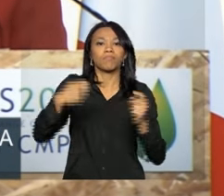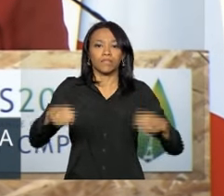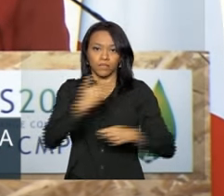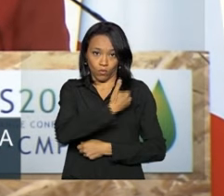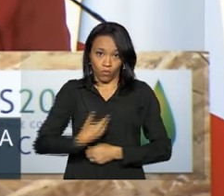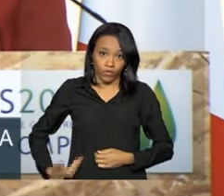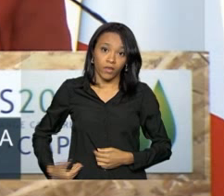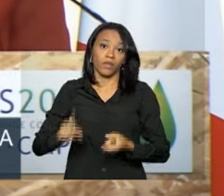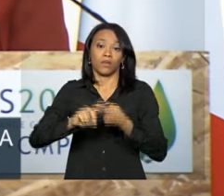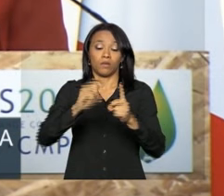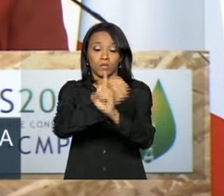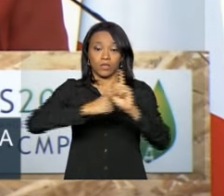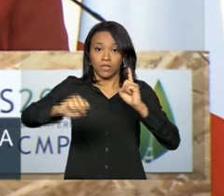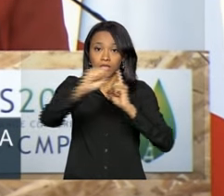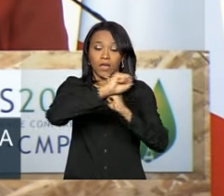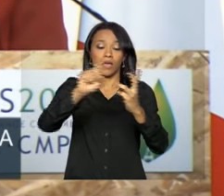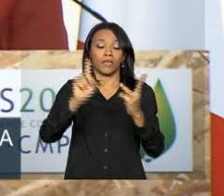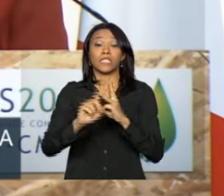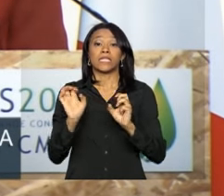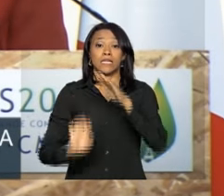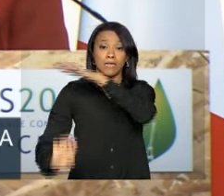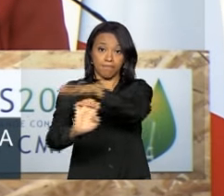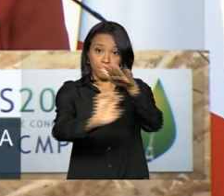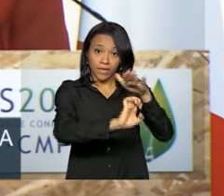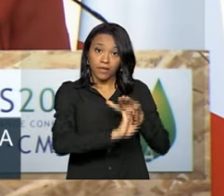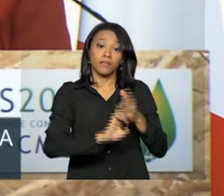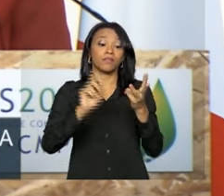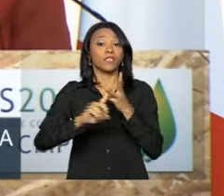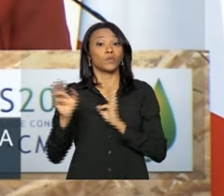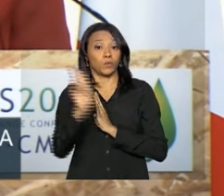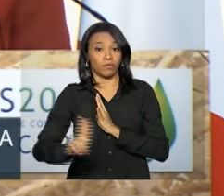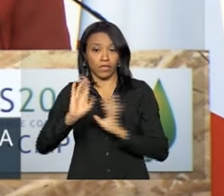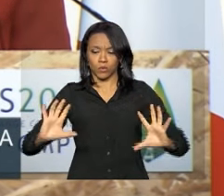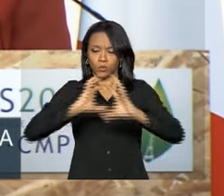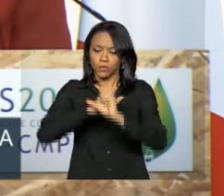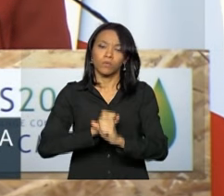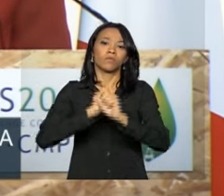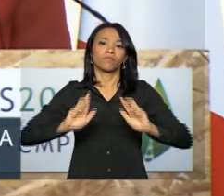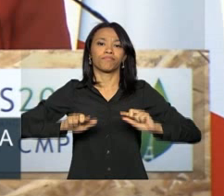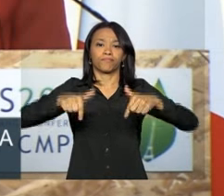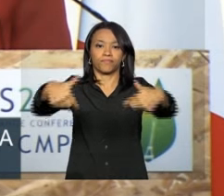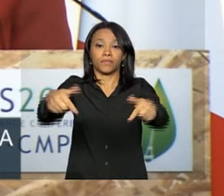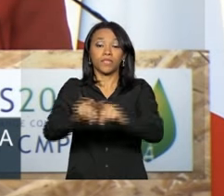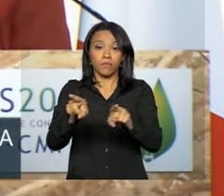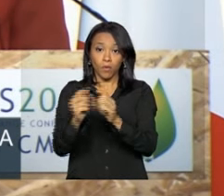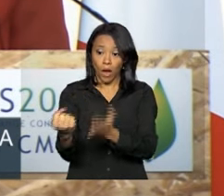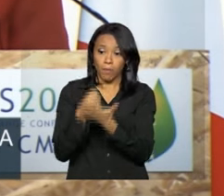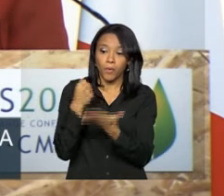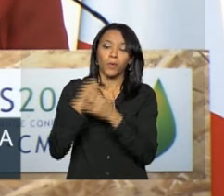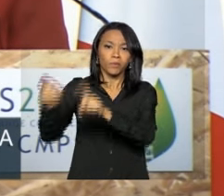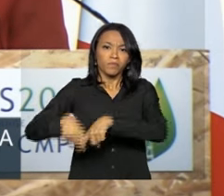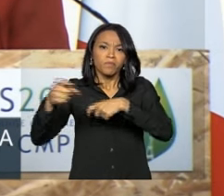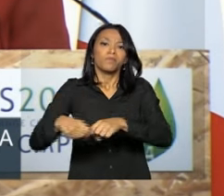locais, da sociedade civil, das empresas e da academia. A contribuição das comunidades rurais e dos